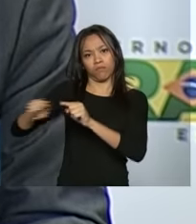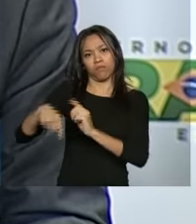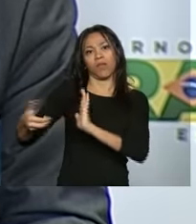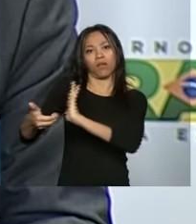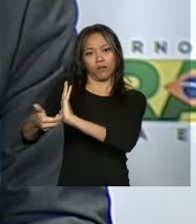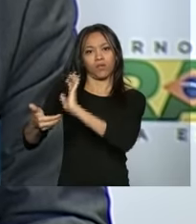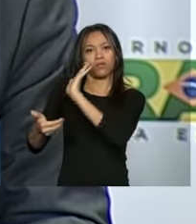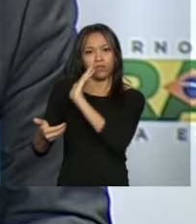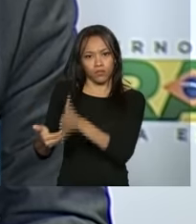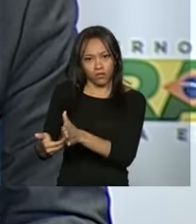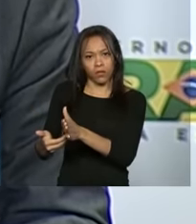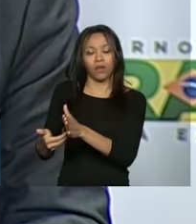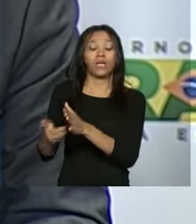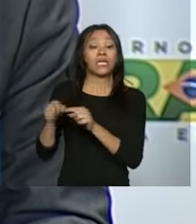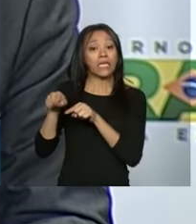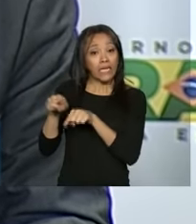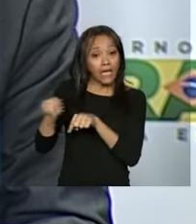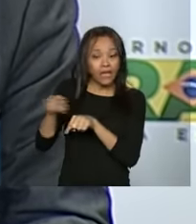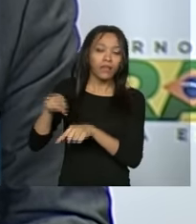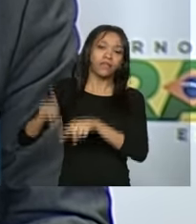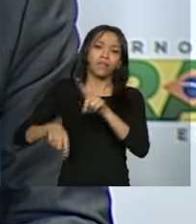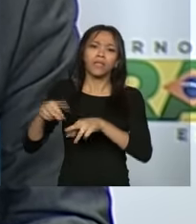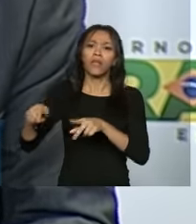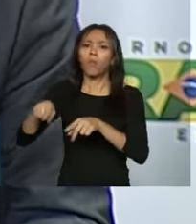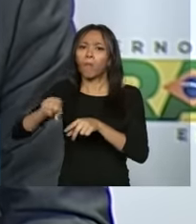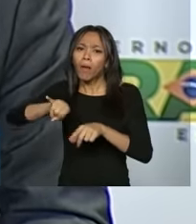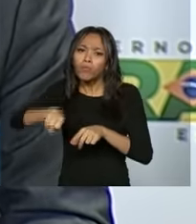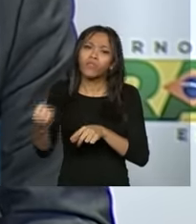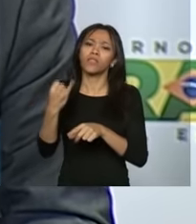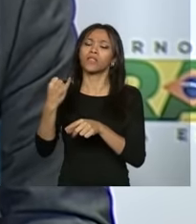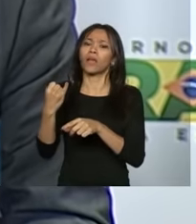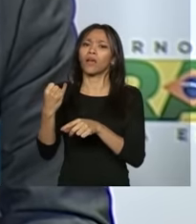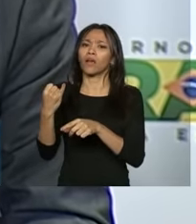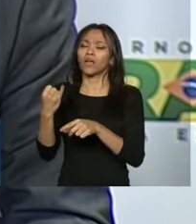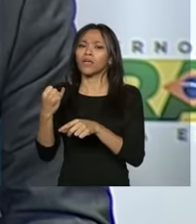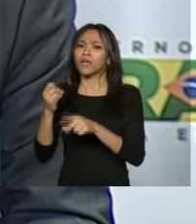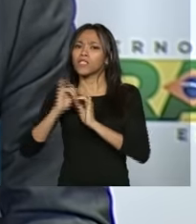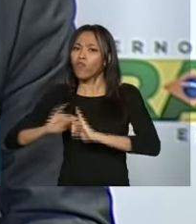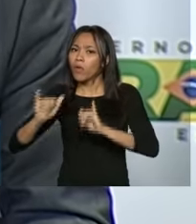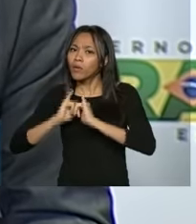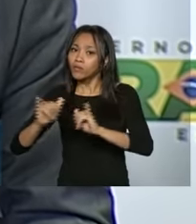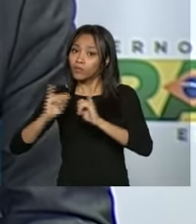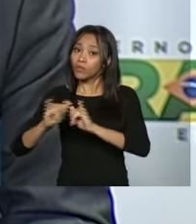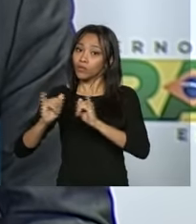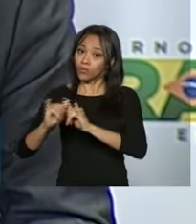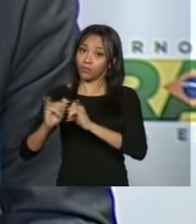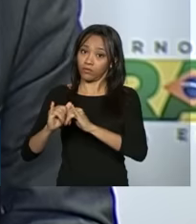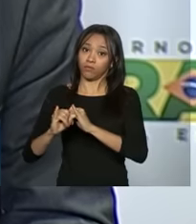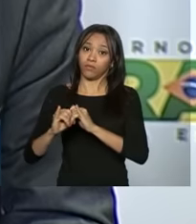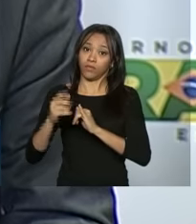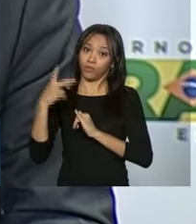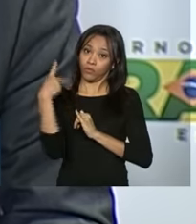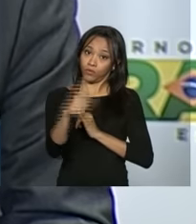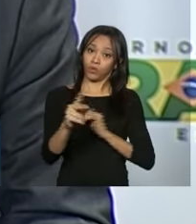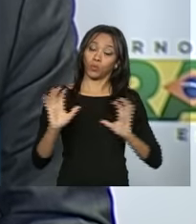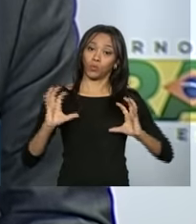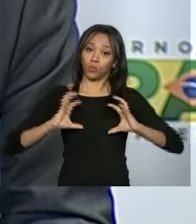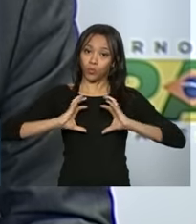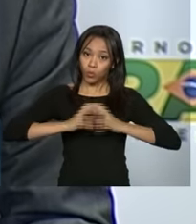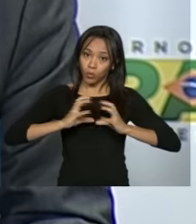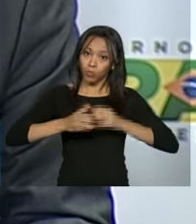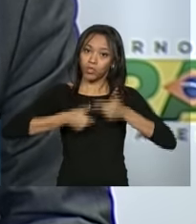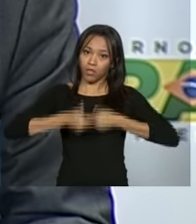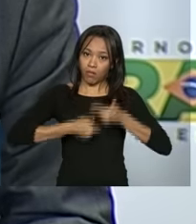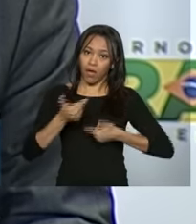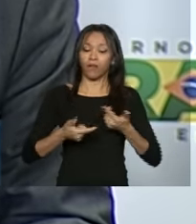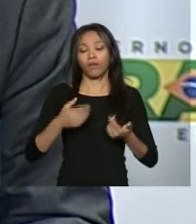eles de tal maneira que eles também poderão aproveitar elementos do nosso grupo de trabalho tem um espectro diferente